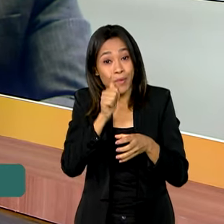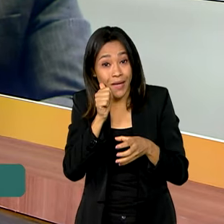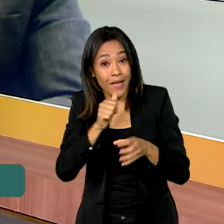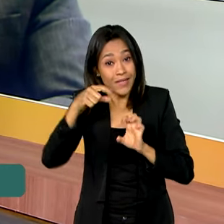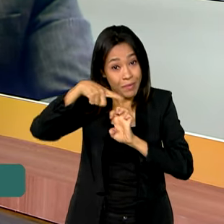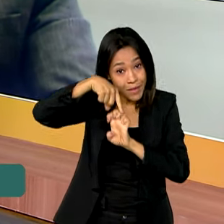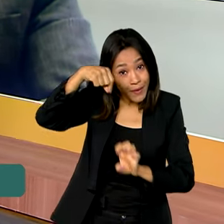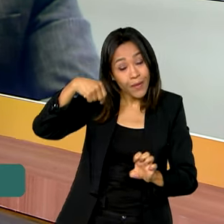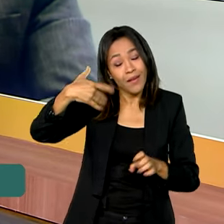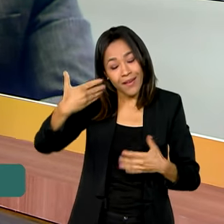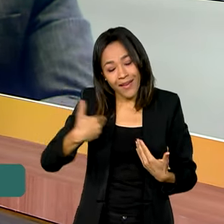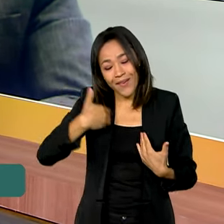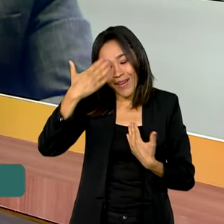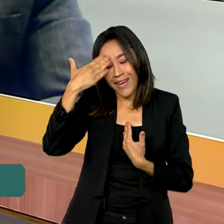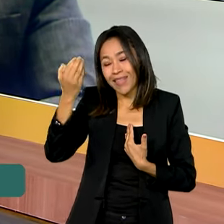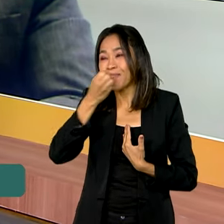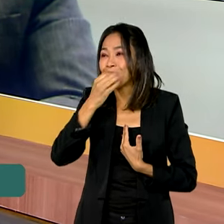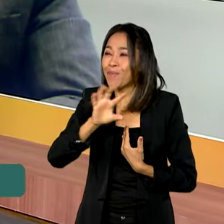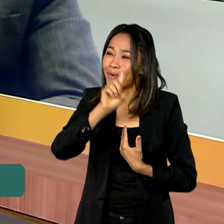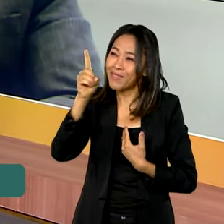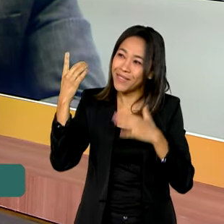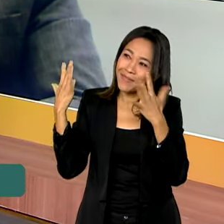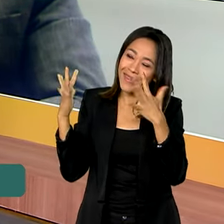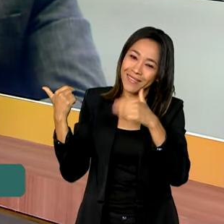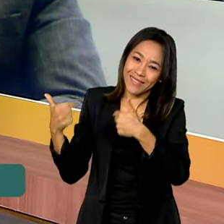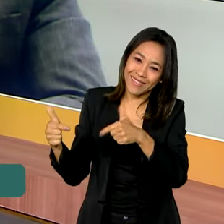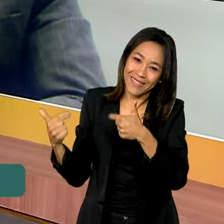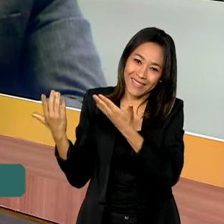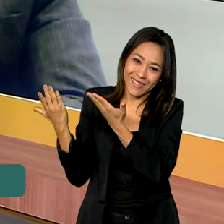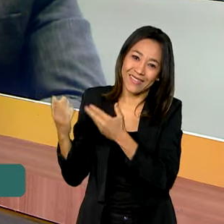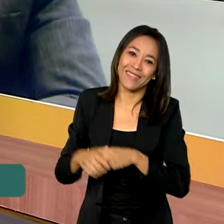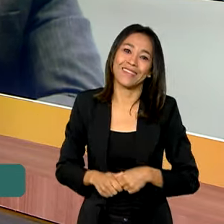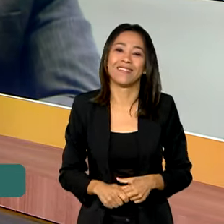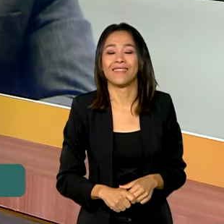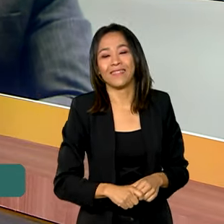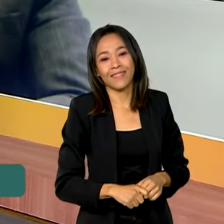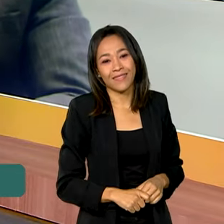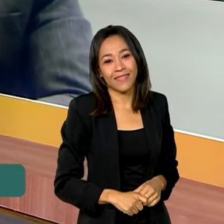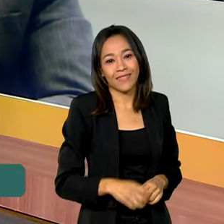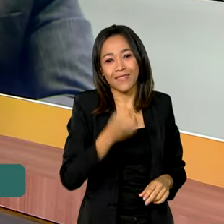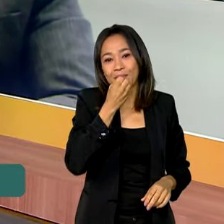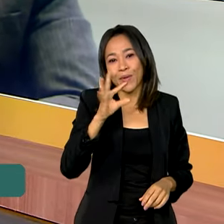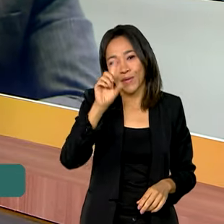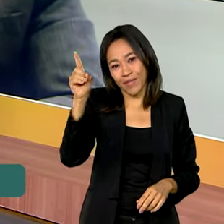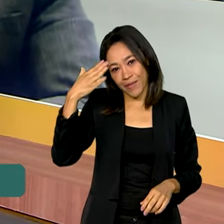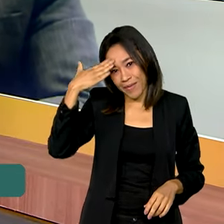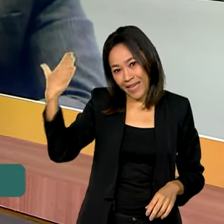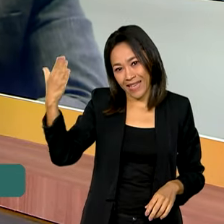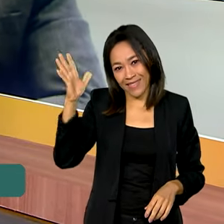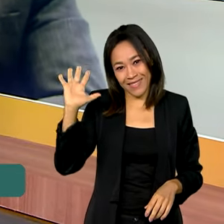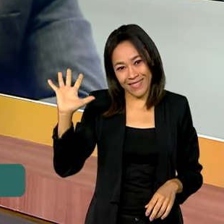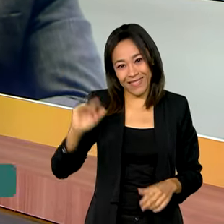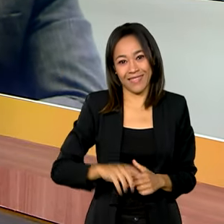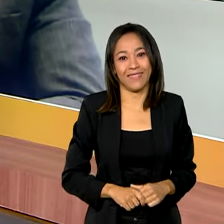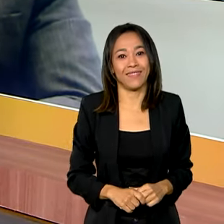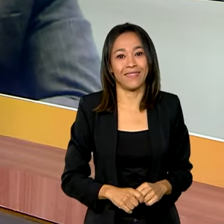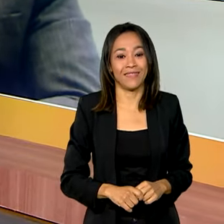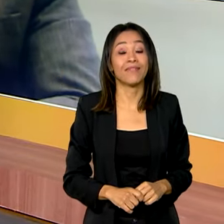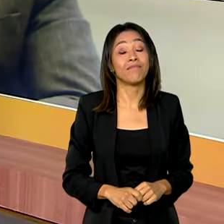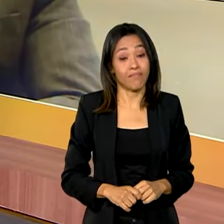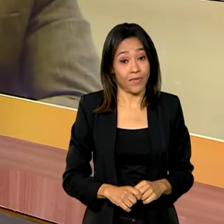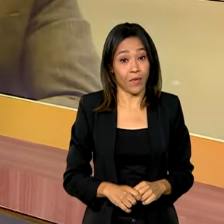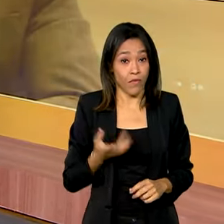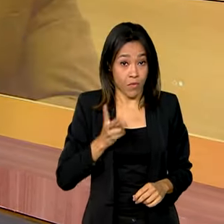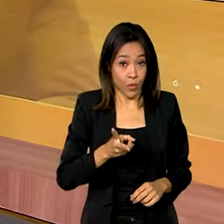agradeço muito um bom dia para Senhor e parabéns pelo trabalho bom dia muito obrigado até mais é isso Vamos